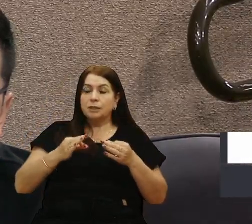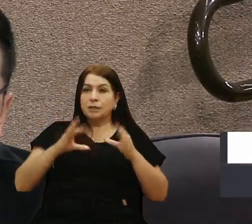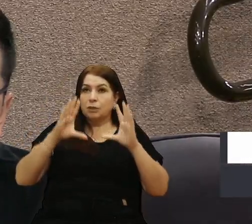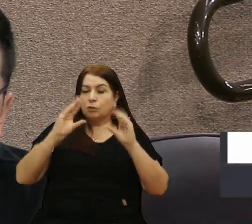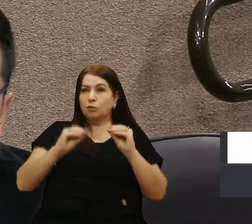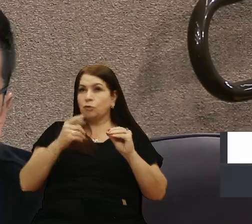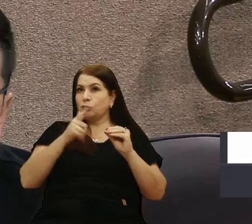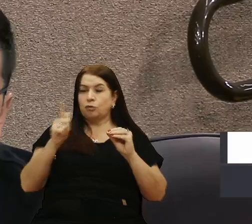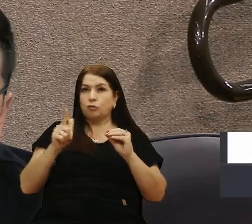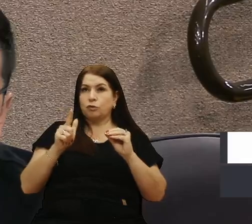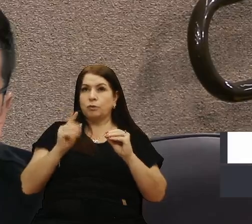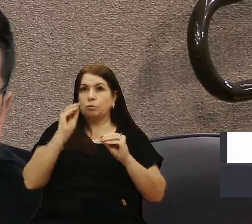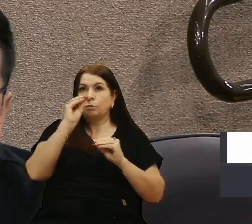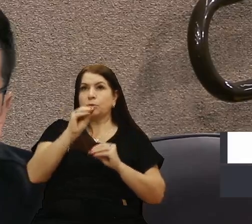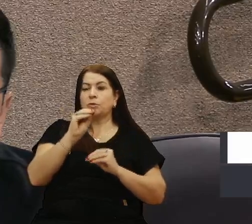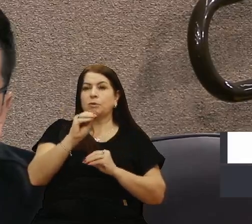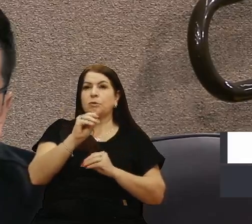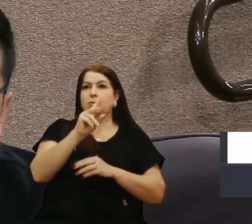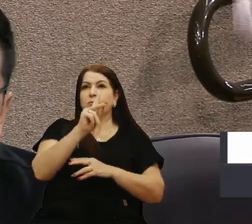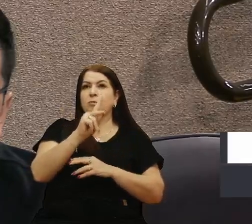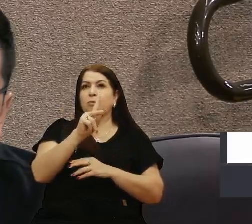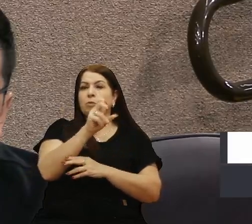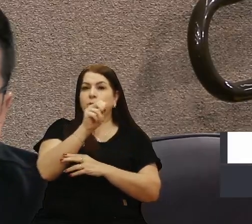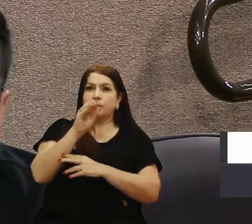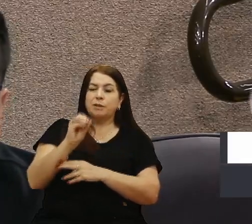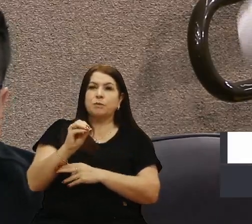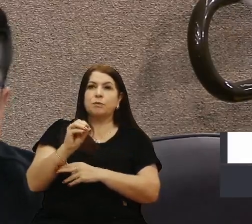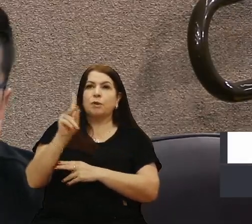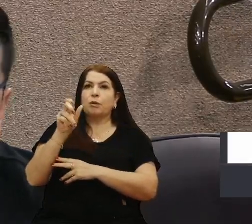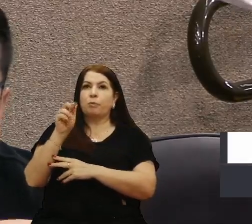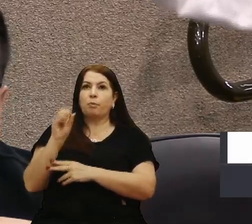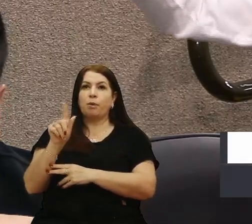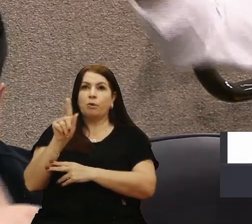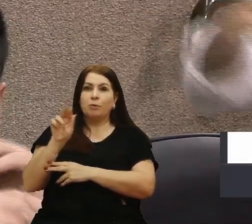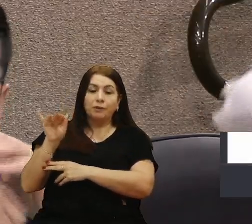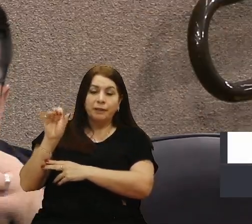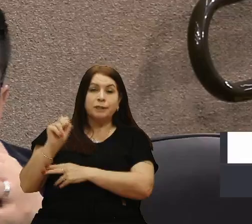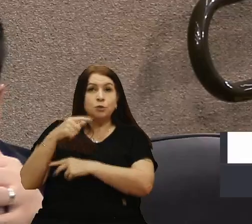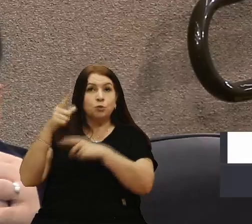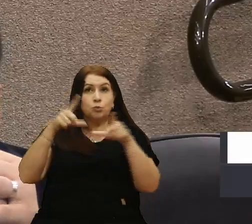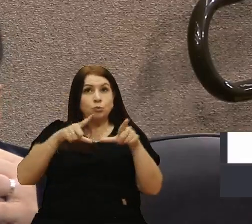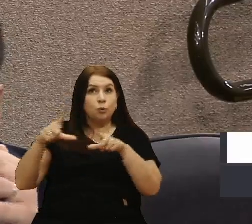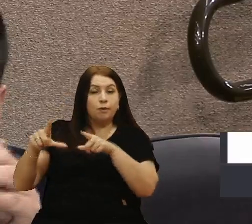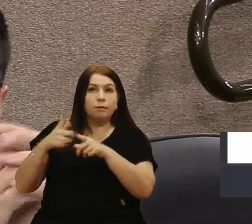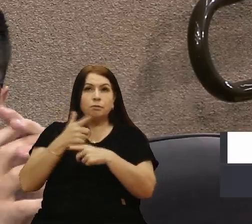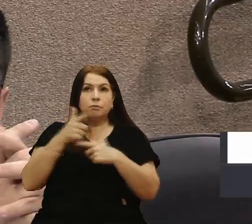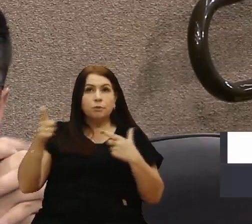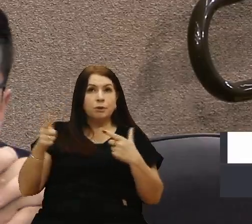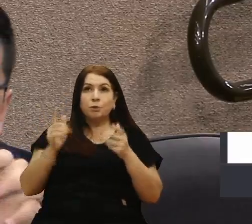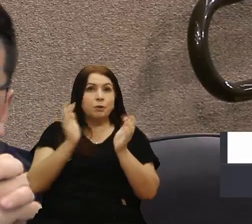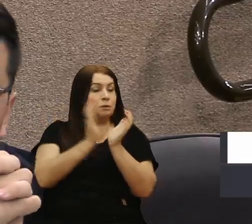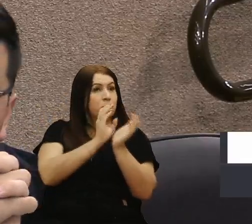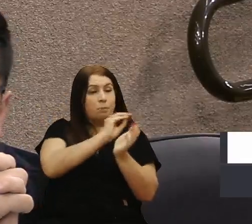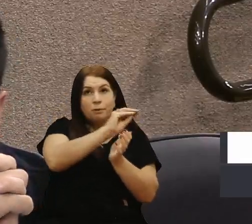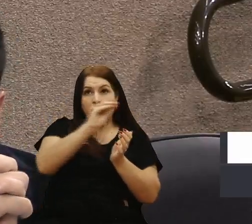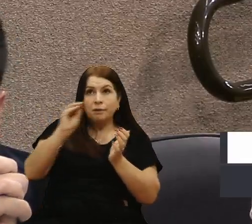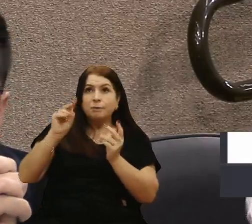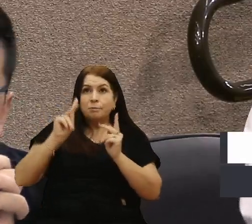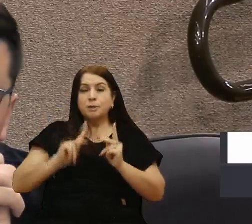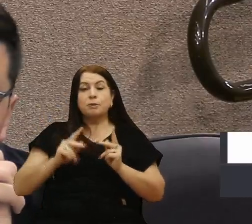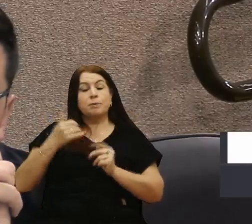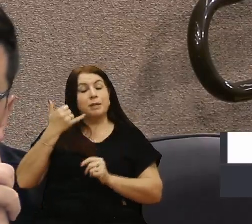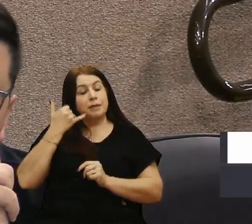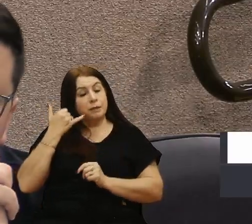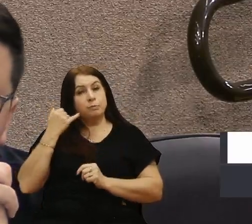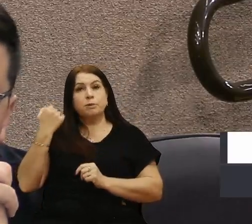tinha gente para botar no postão, ao mesmo tempo, no Paulo Guedes, que está dando problema, e em outros lugares. Eu não tenho equipe para colocar. Mas as pessoas que me ligam